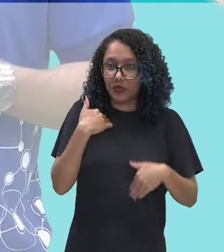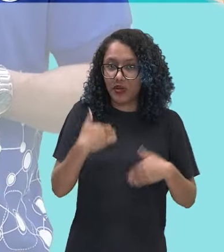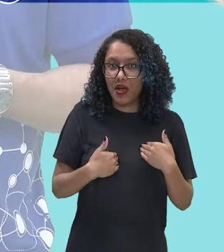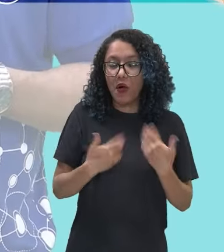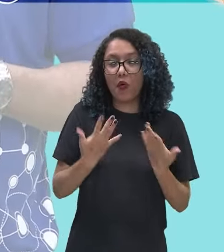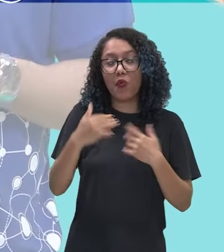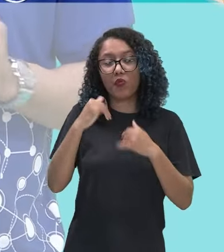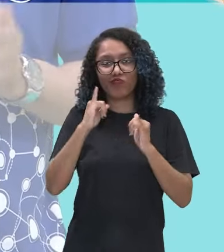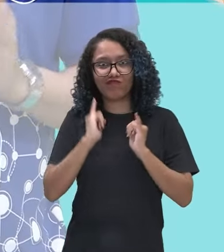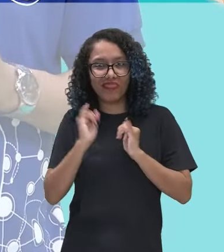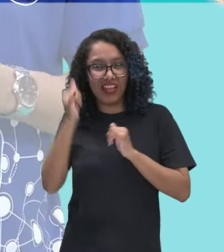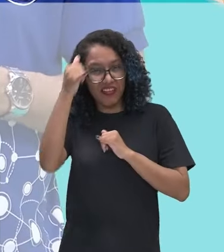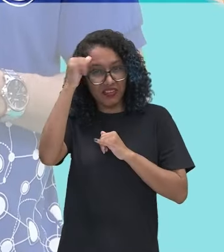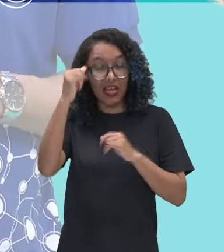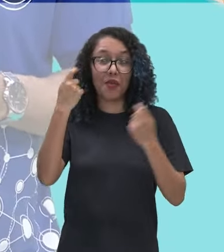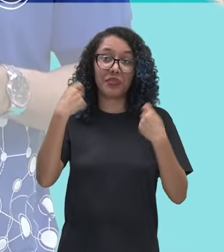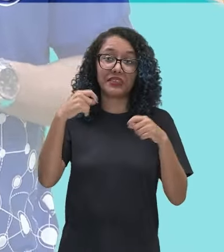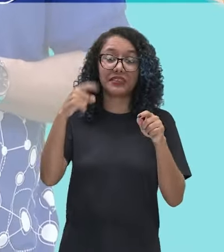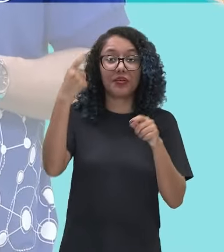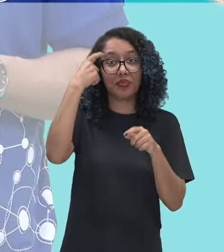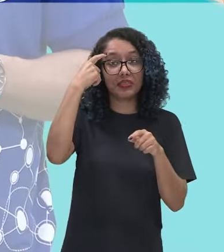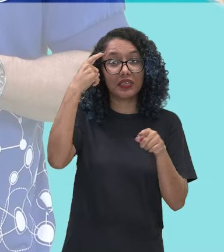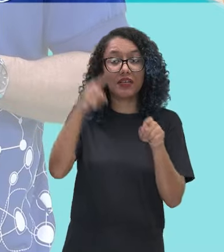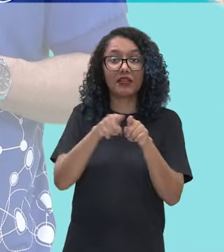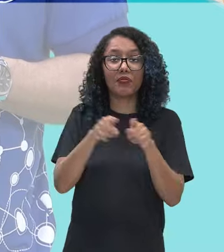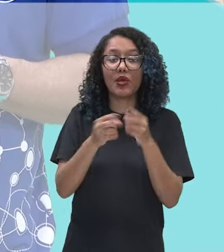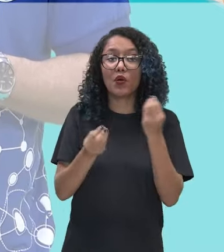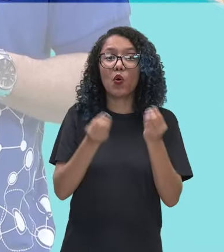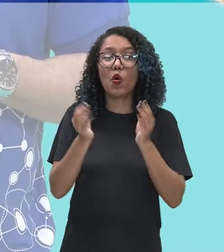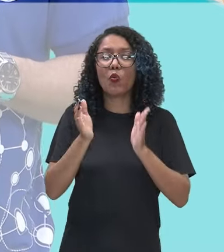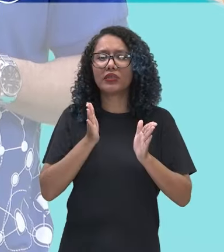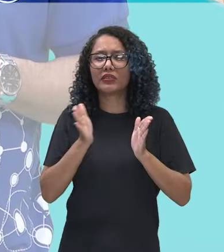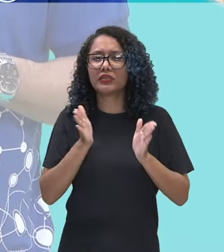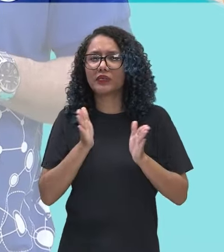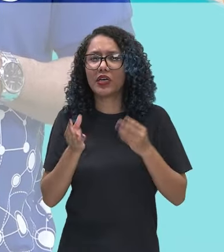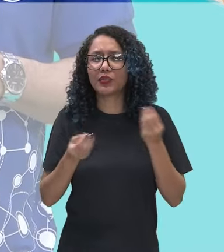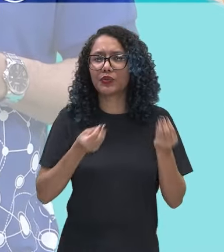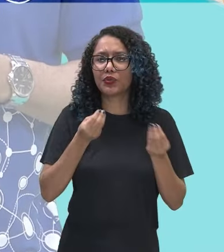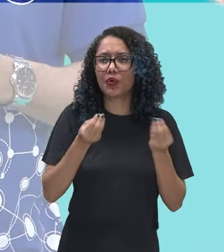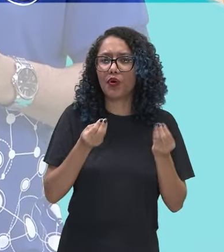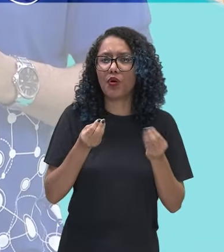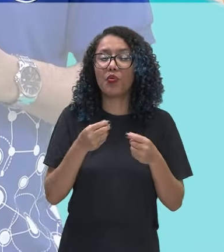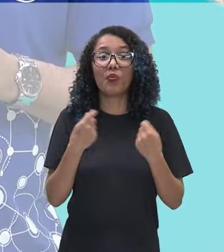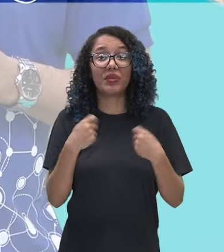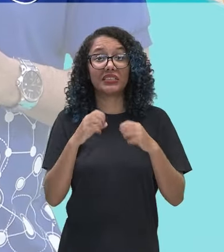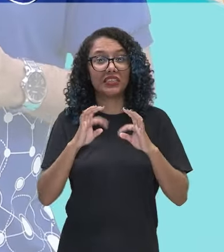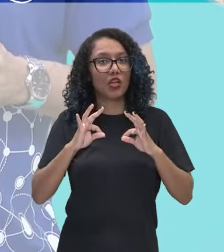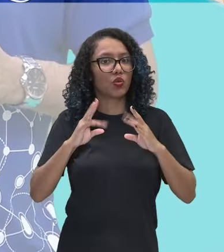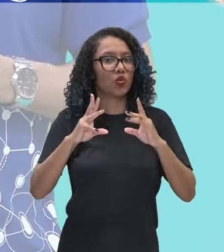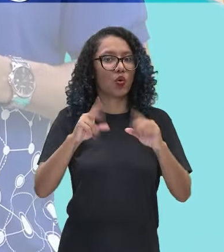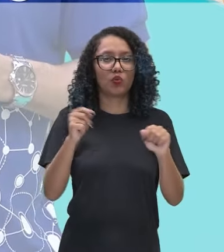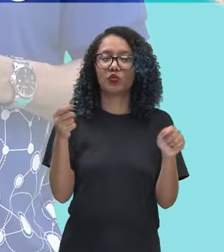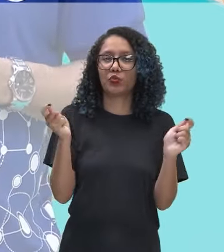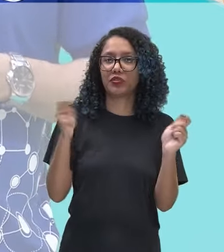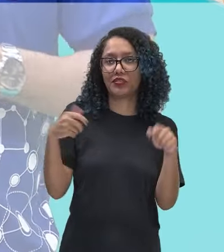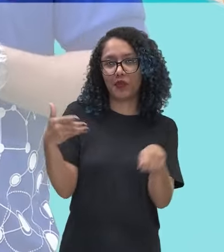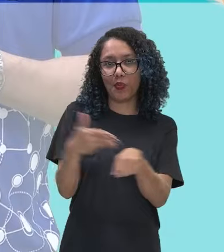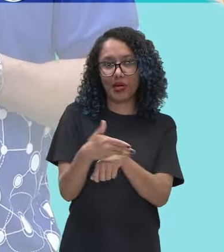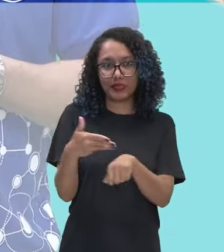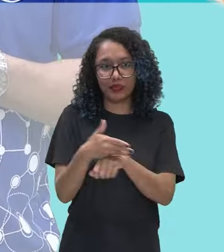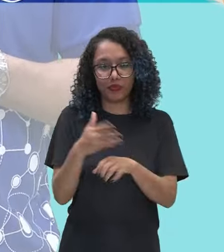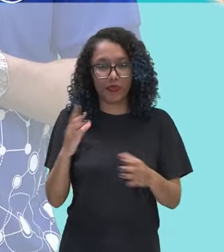precisamos pensar na acessibilidade dessas práticas corporais. Tem que ser algo acessível a todos. Aí nós temos um outro tema